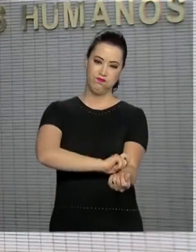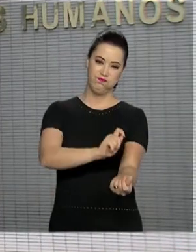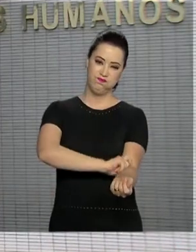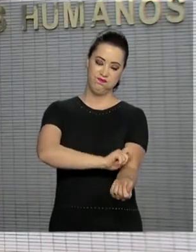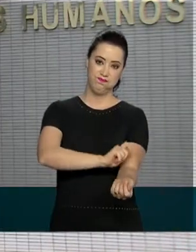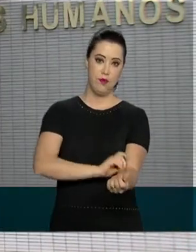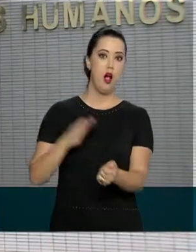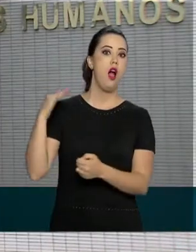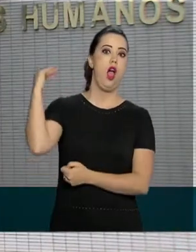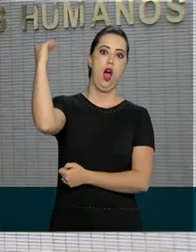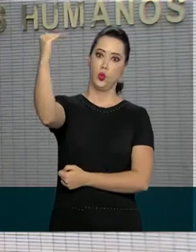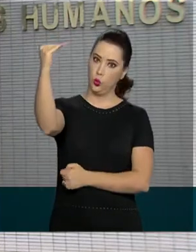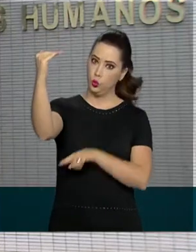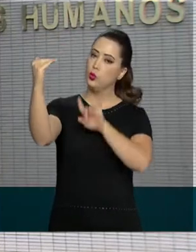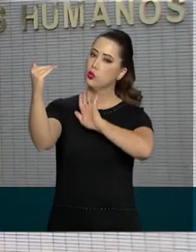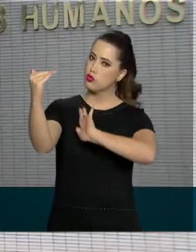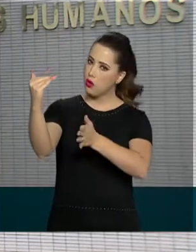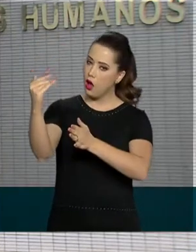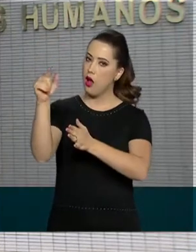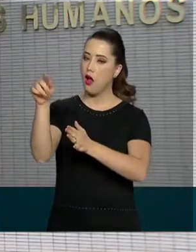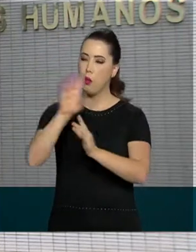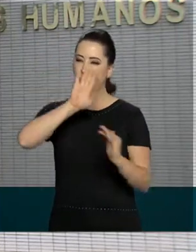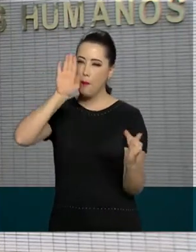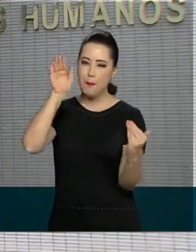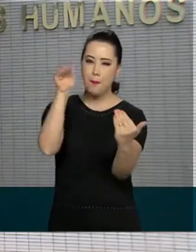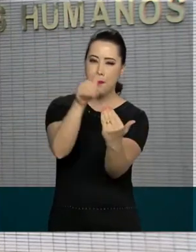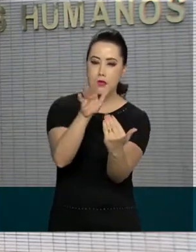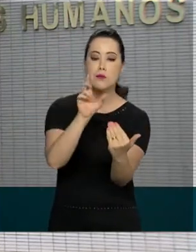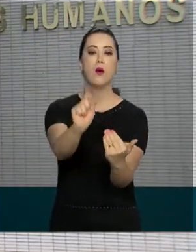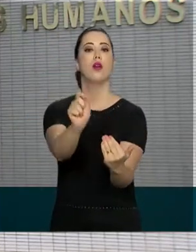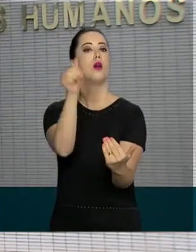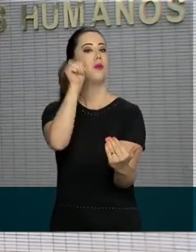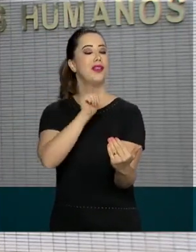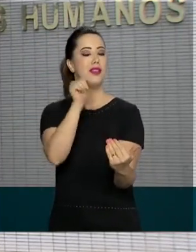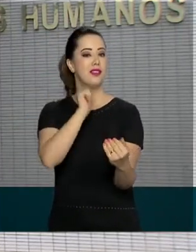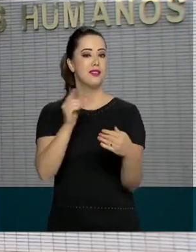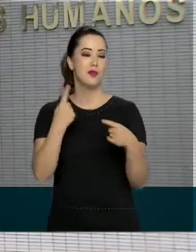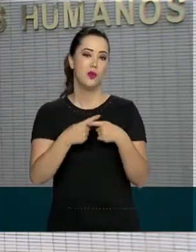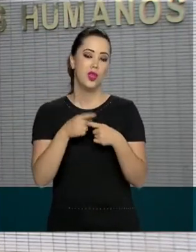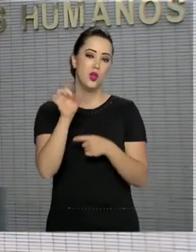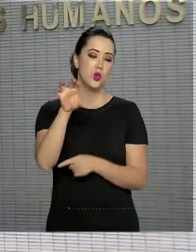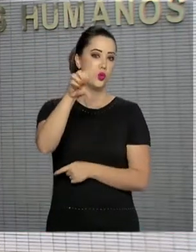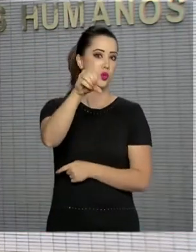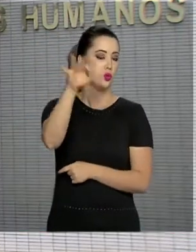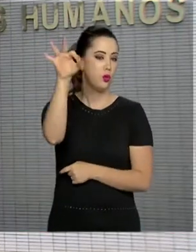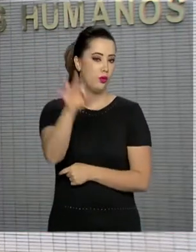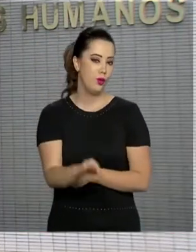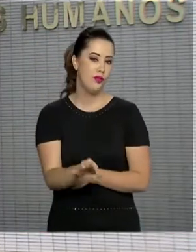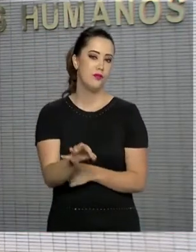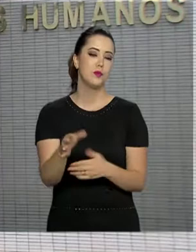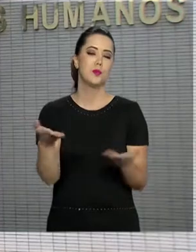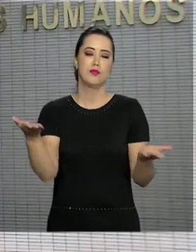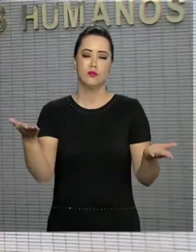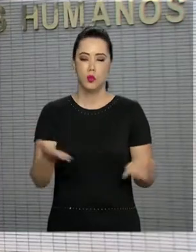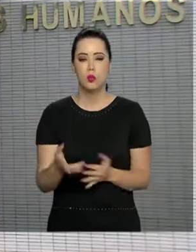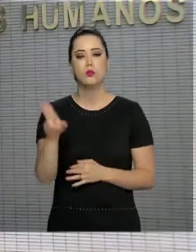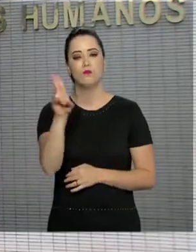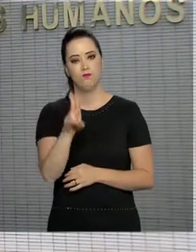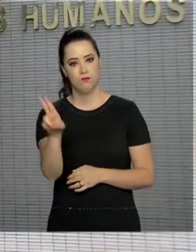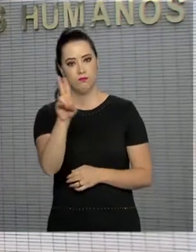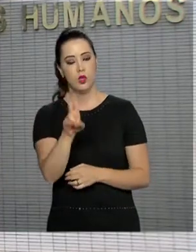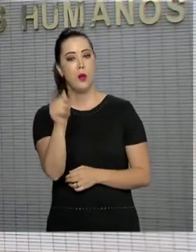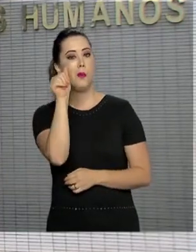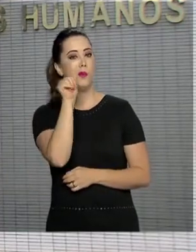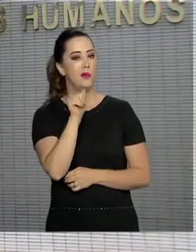adultos. O foco serão as mulheres. Isso porque atualmente apenas 9% das vagas são ocupadas por